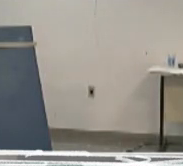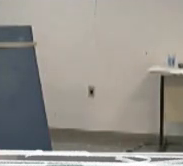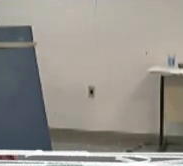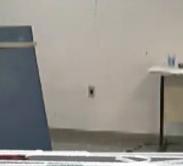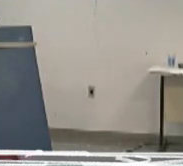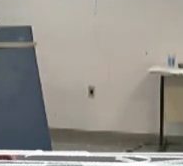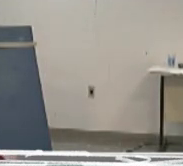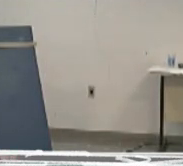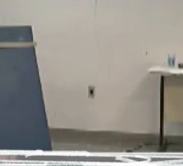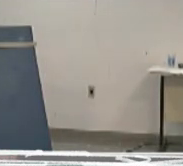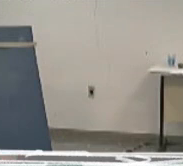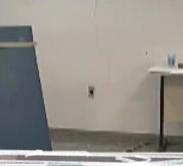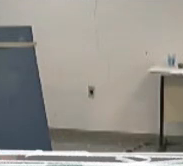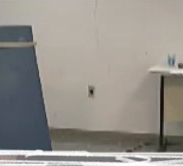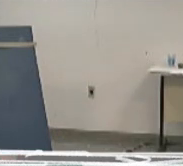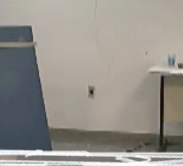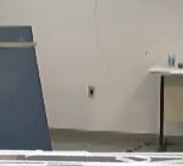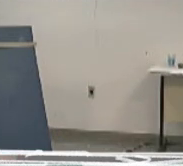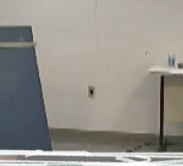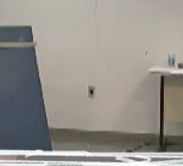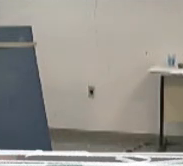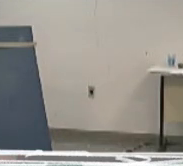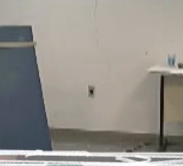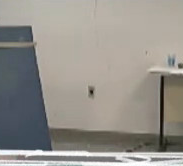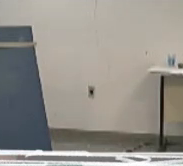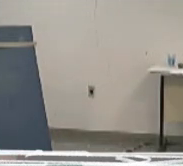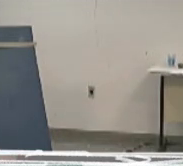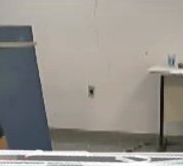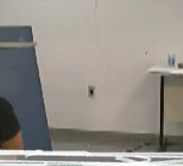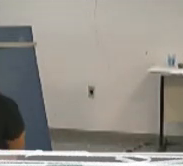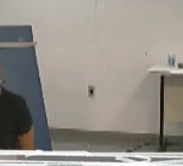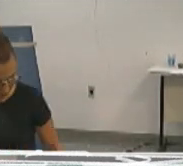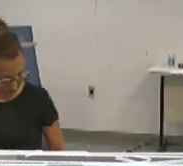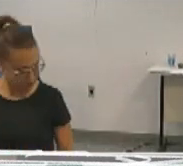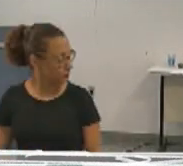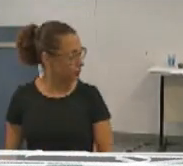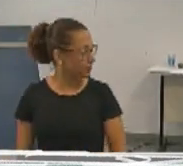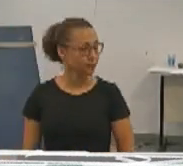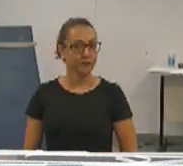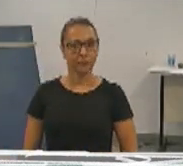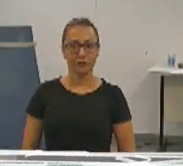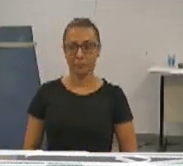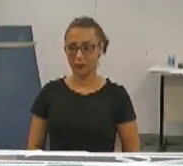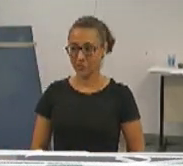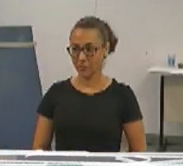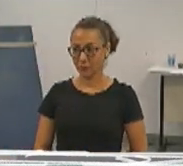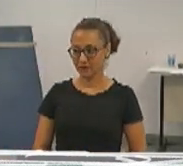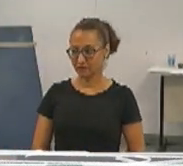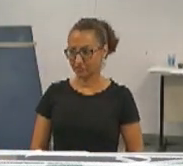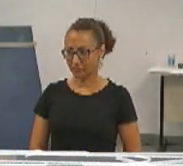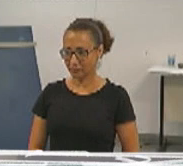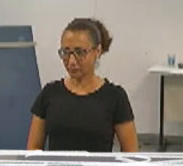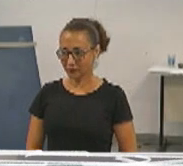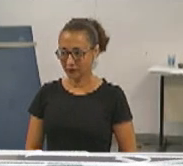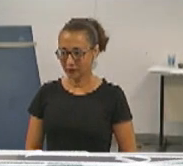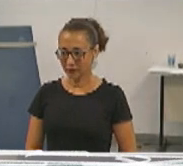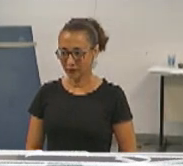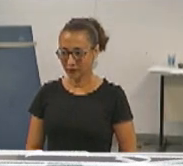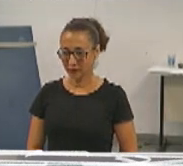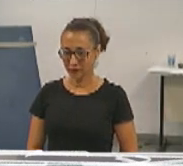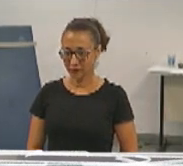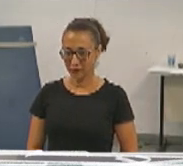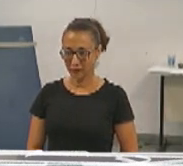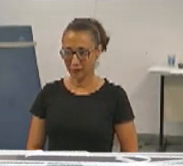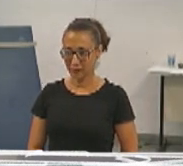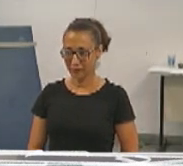De todo modo, a ordem sorteada foi 3, 2 e 1. Então, a professora Liane faz a